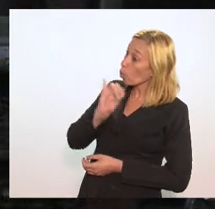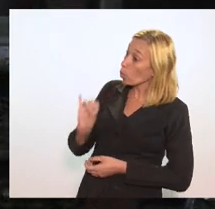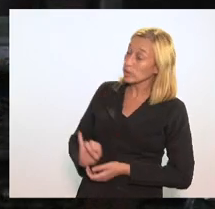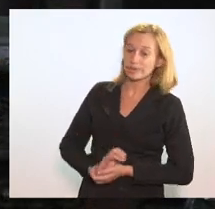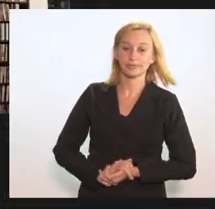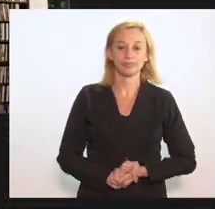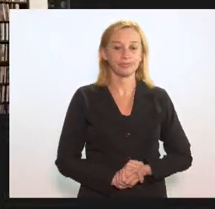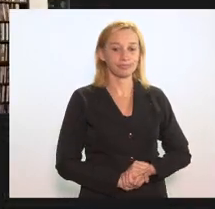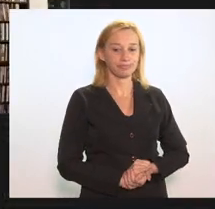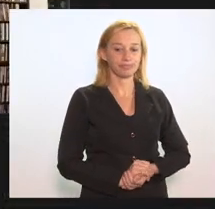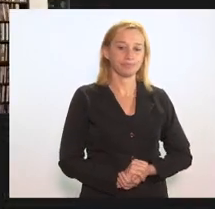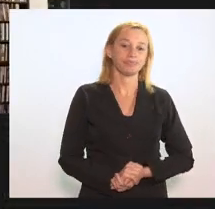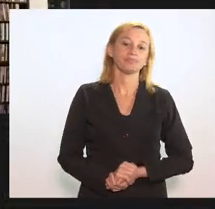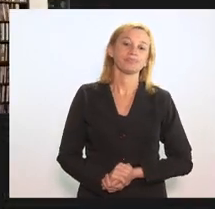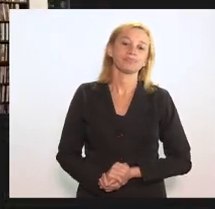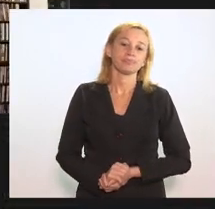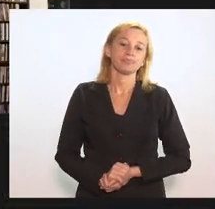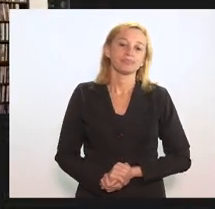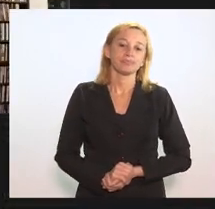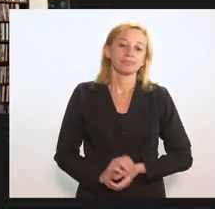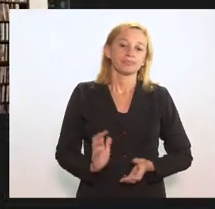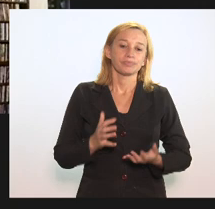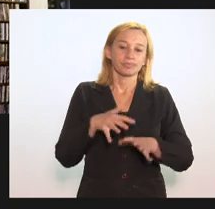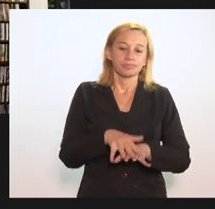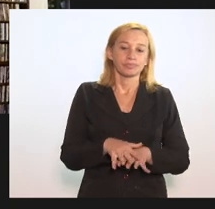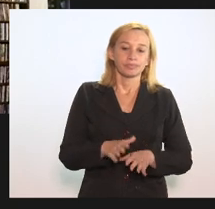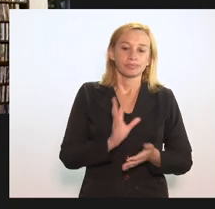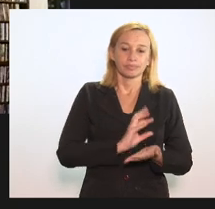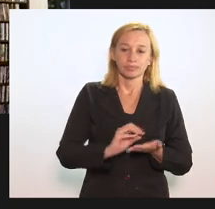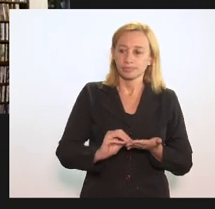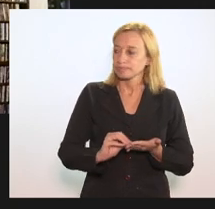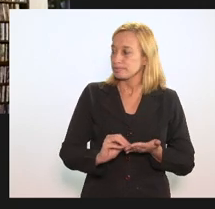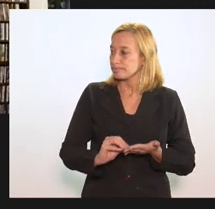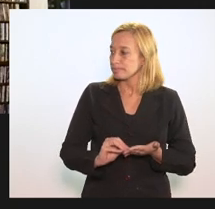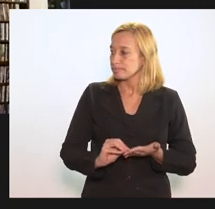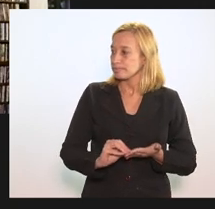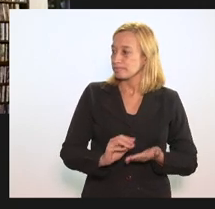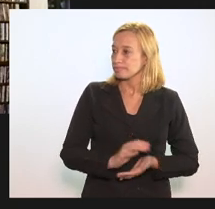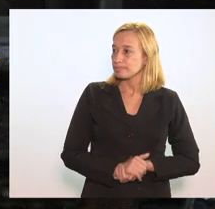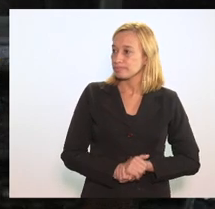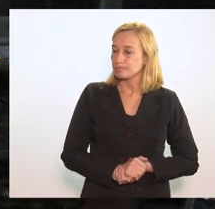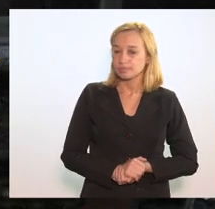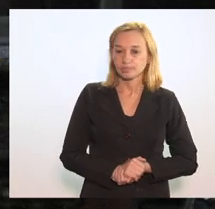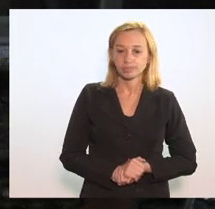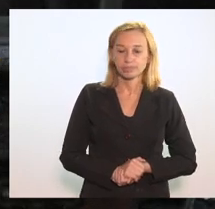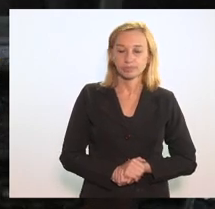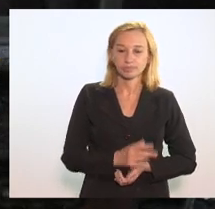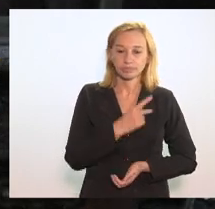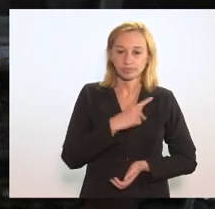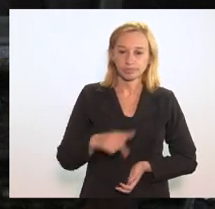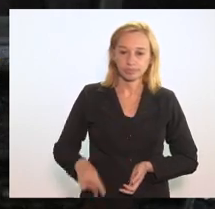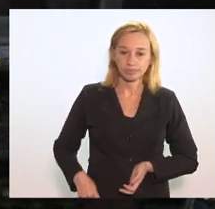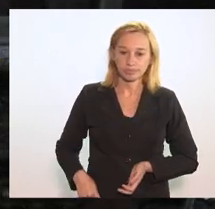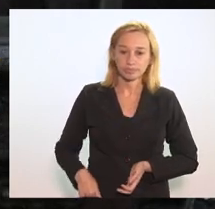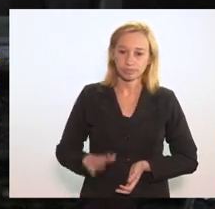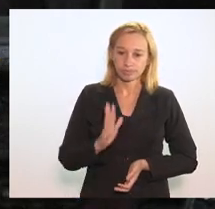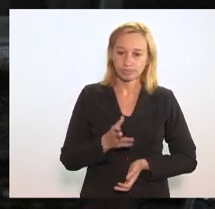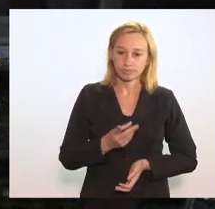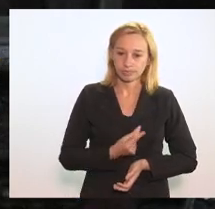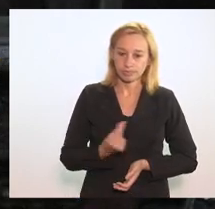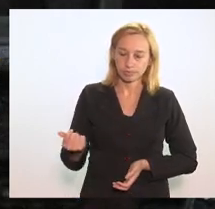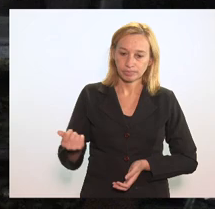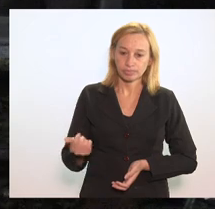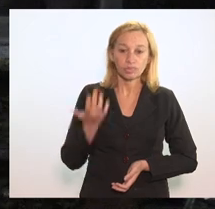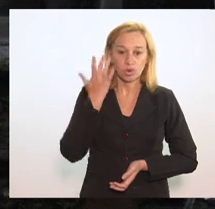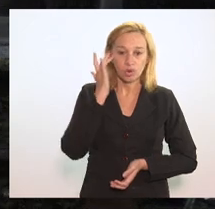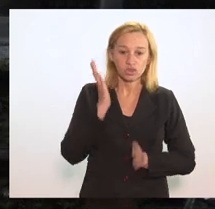excelente. Era para pedir uma inclusão na pauta. Bom, o presidente já foi, então eu